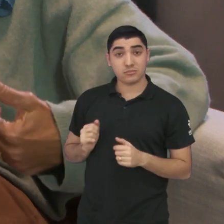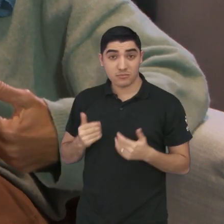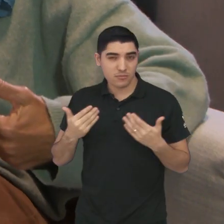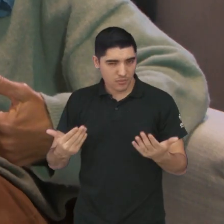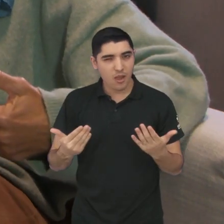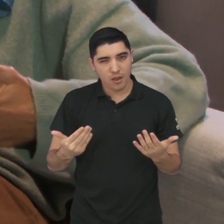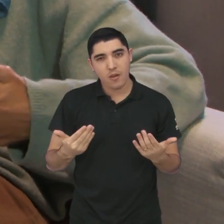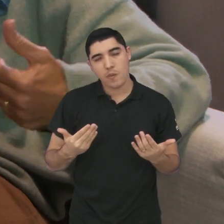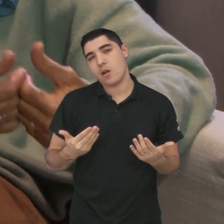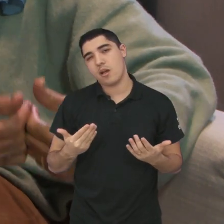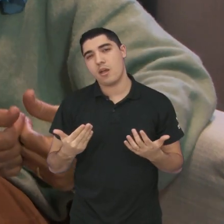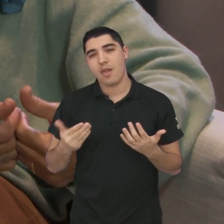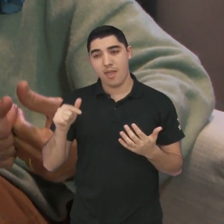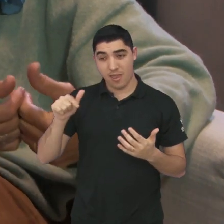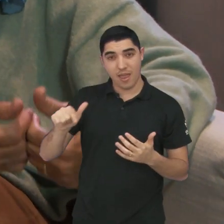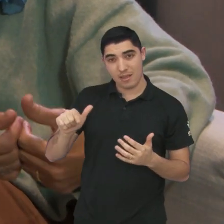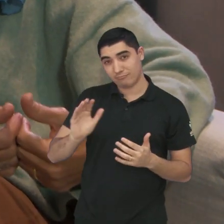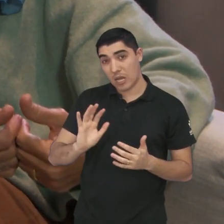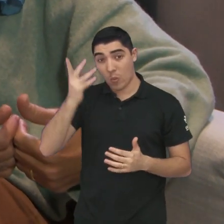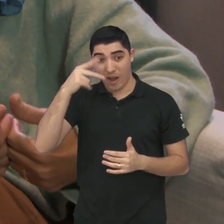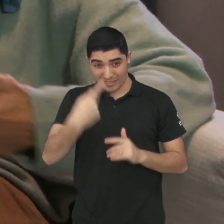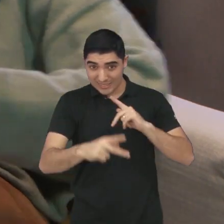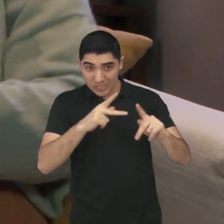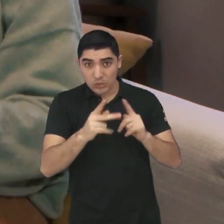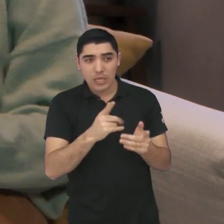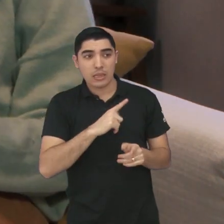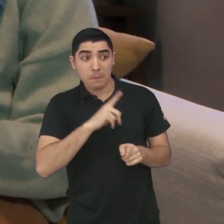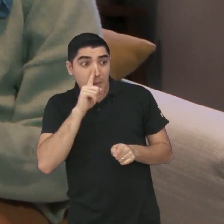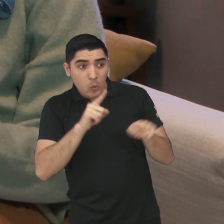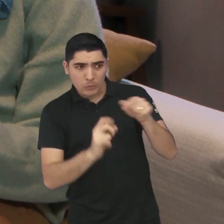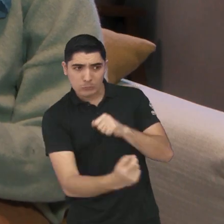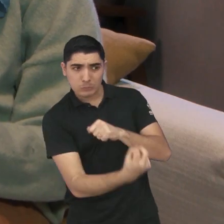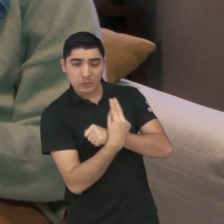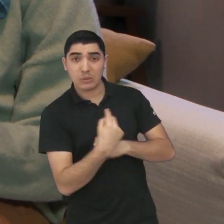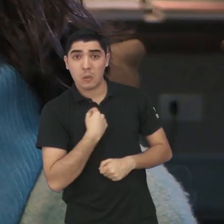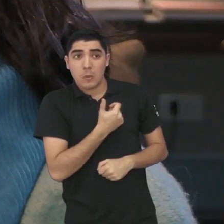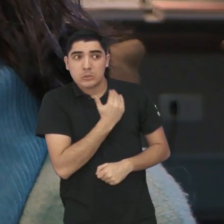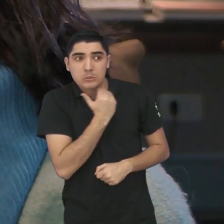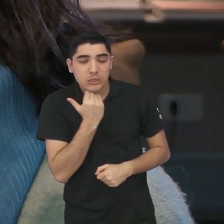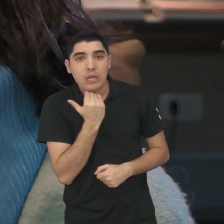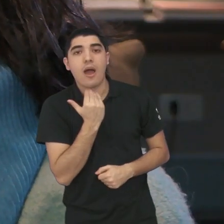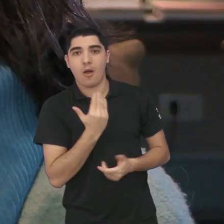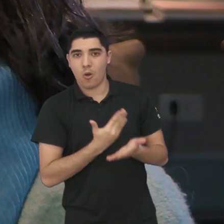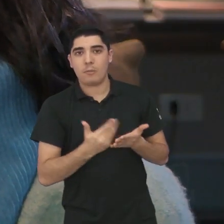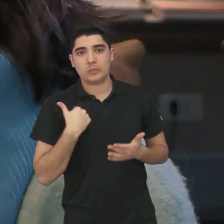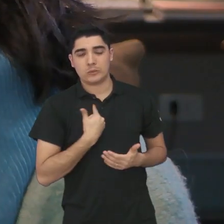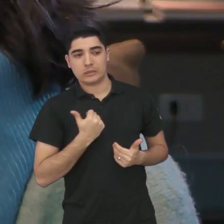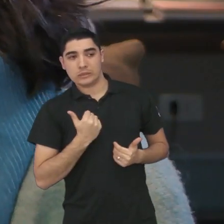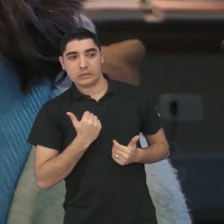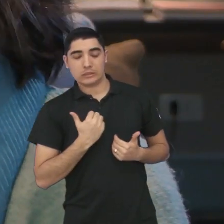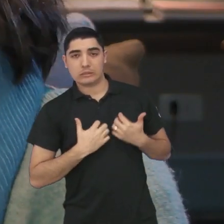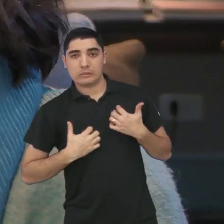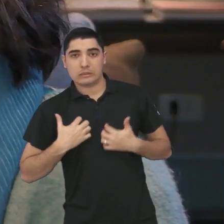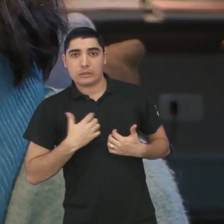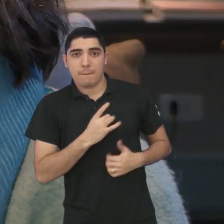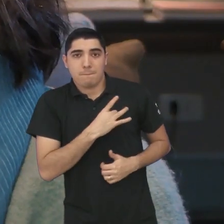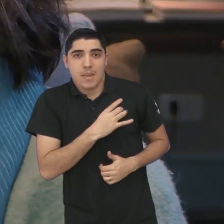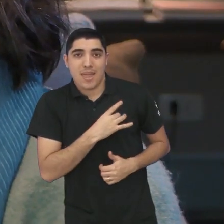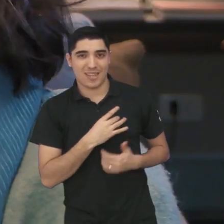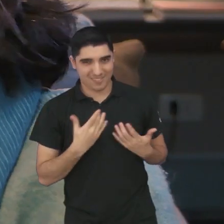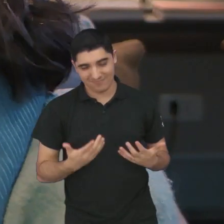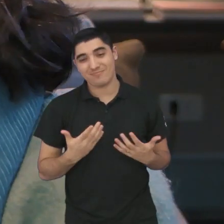que não eram a favor do sanatório, os munícipes, né? Então haviam os dois movimentos, um movimento de muito medo do